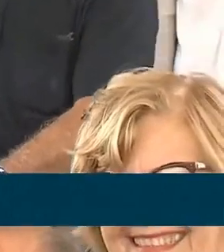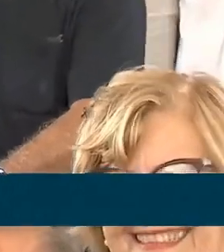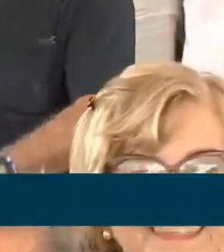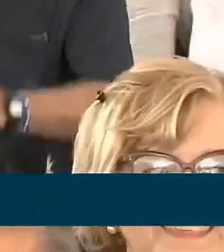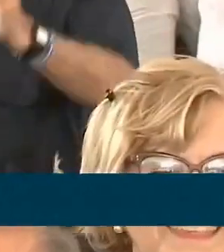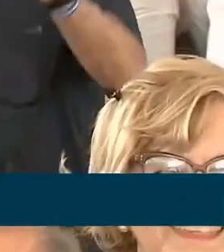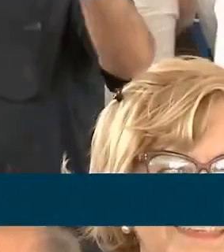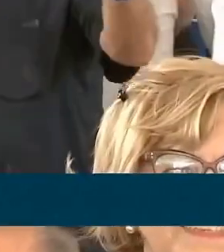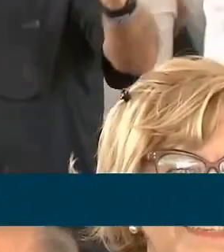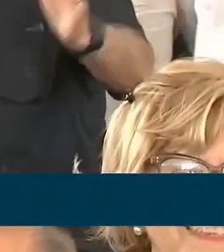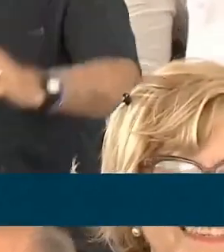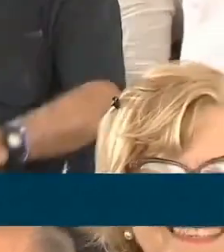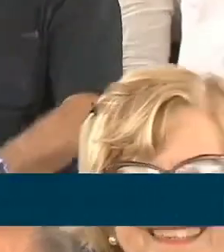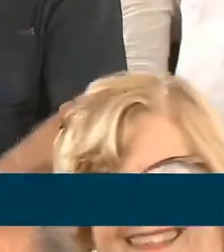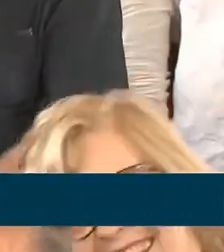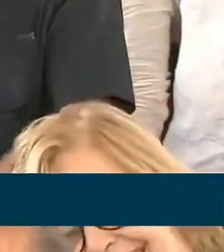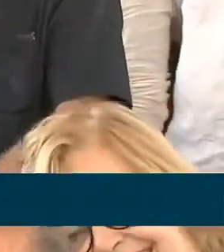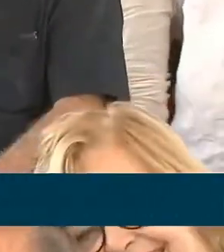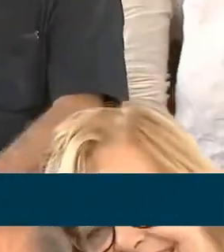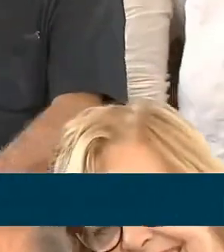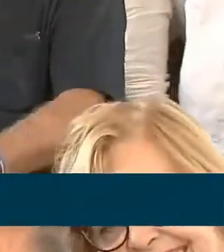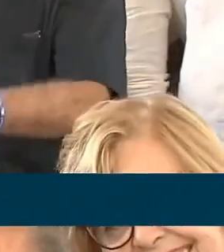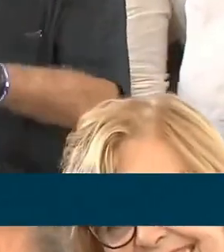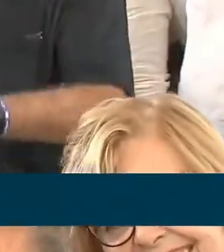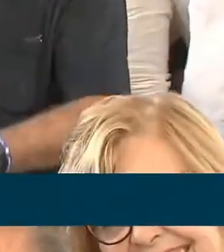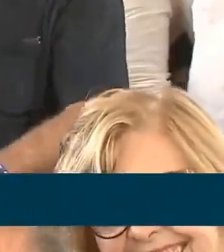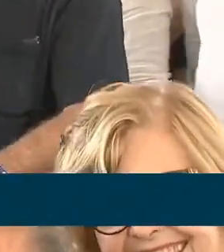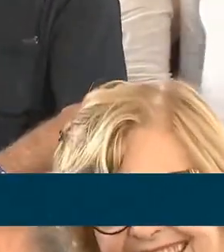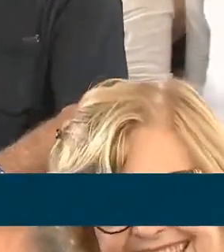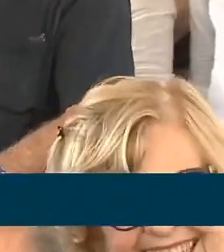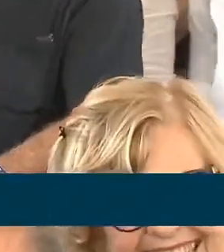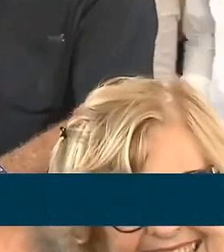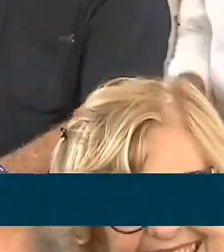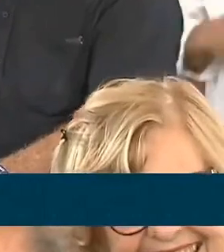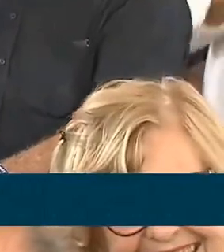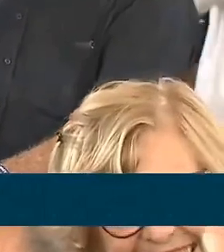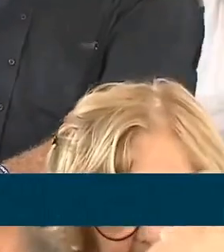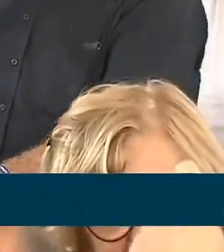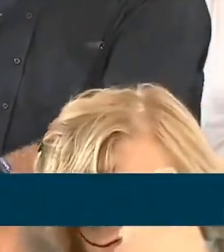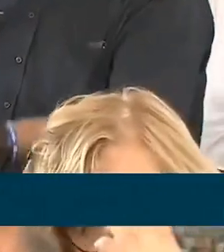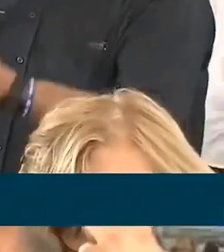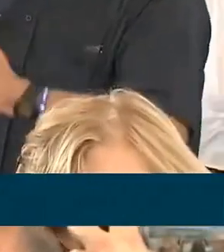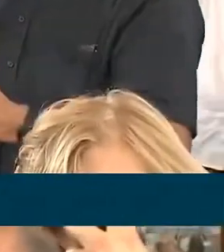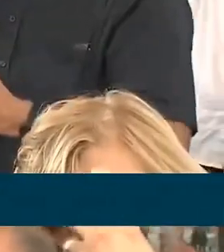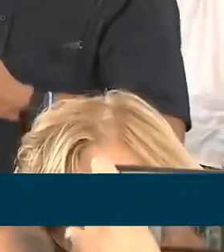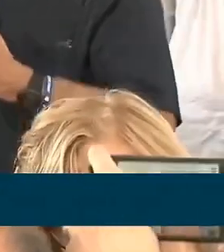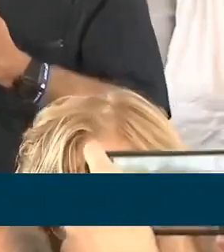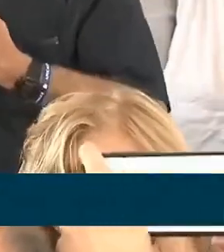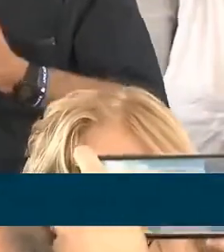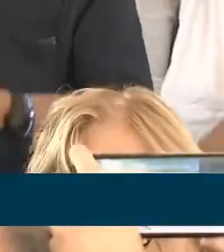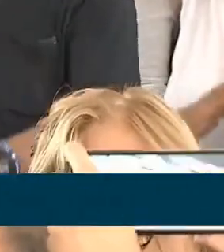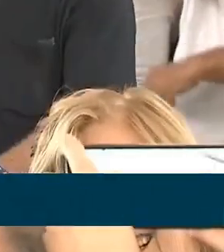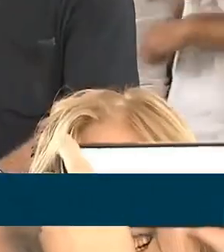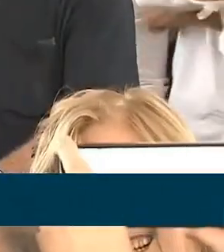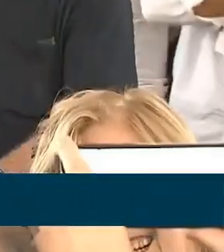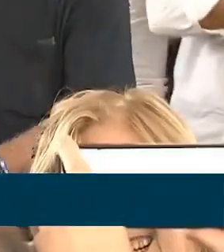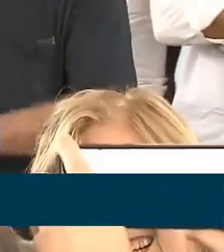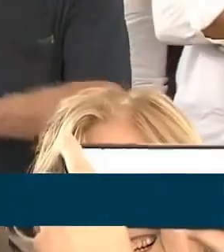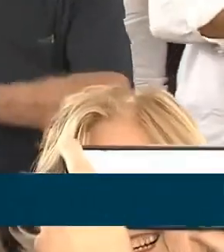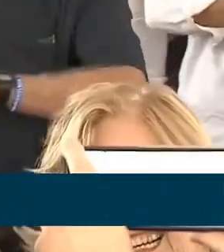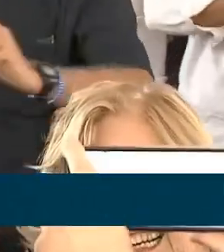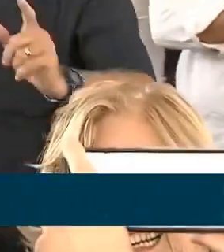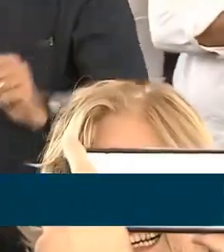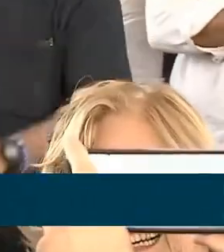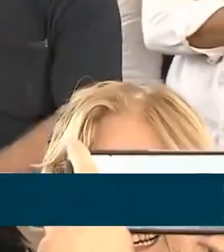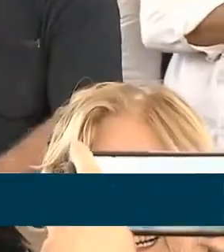Brasil, enfrentamos uma guerra lá fora, com um reflexo na economia aqui dentro. Dizia a vocês, eu, como presidente da República,